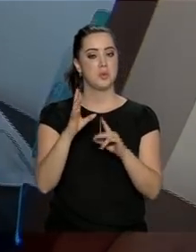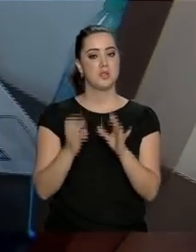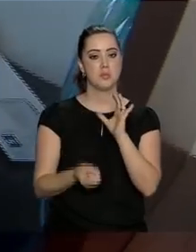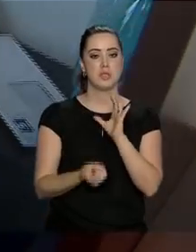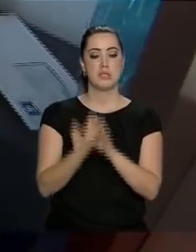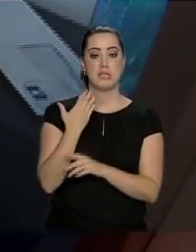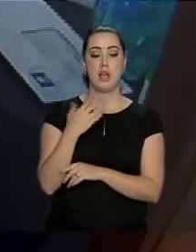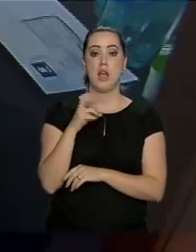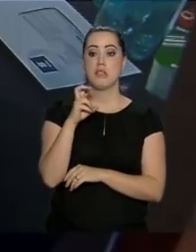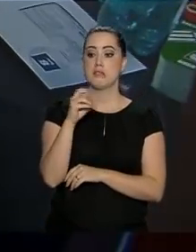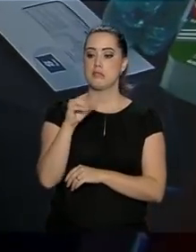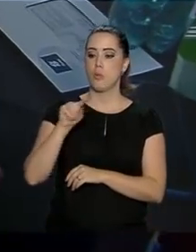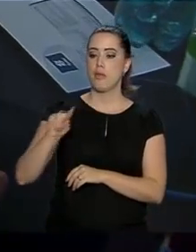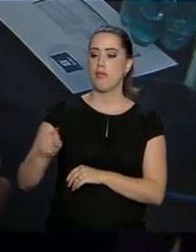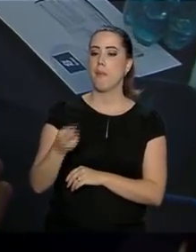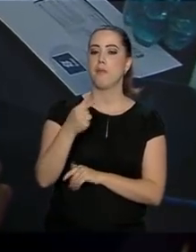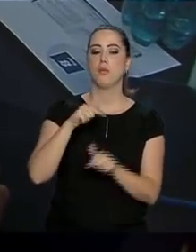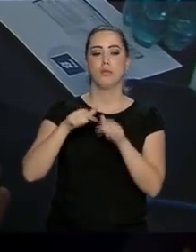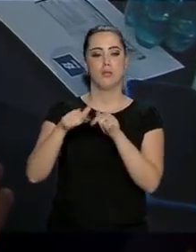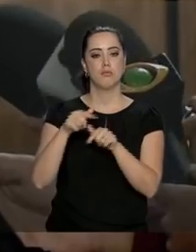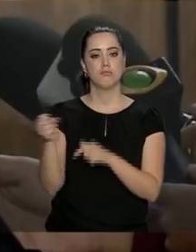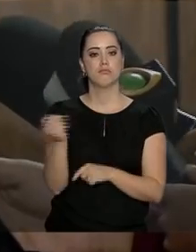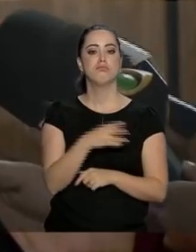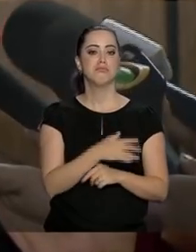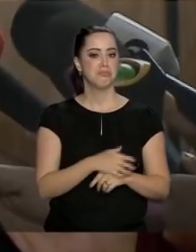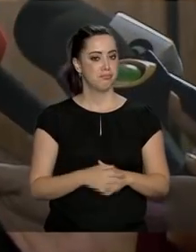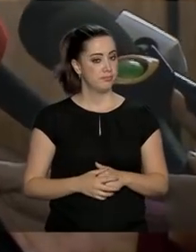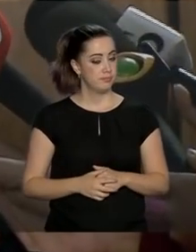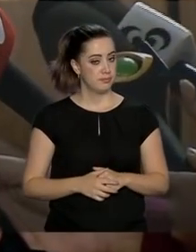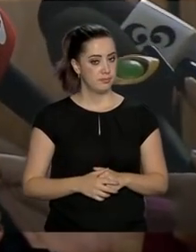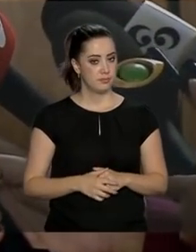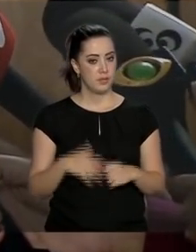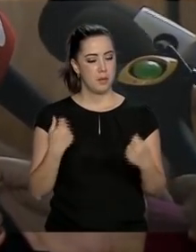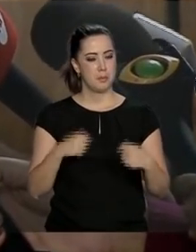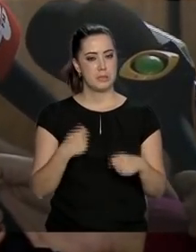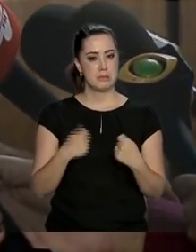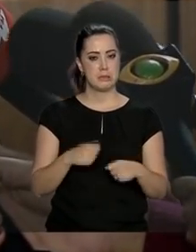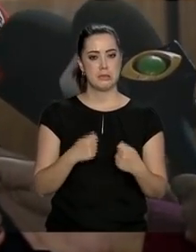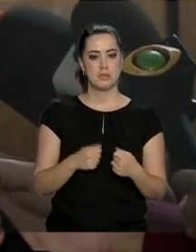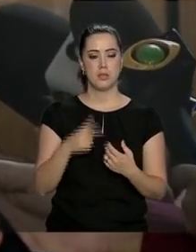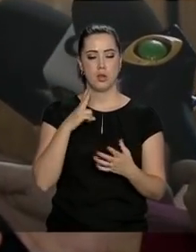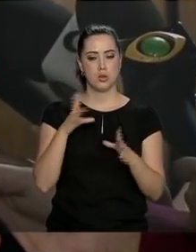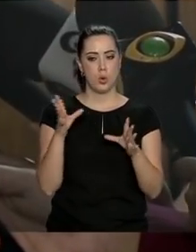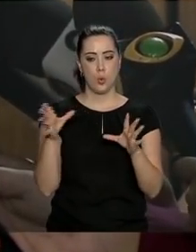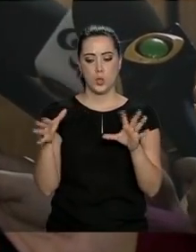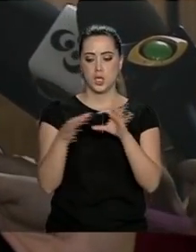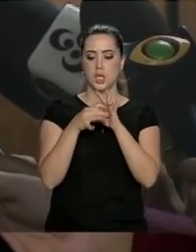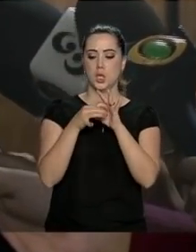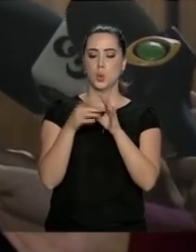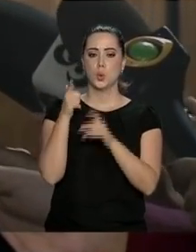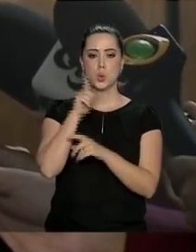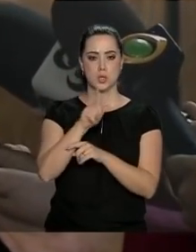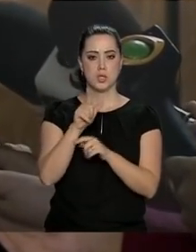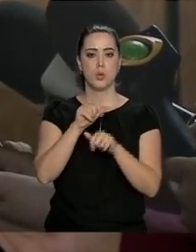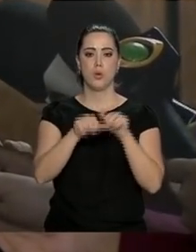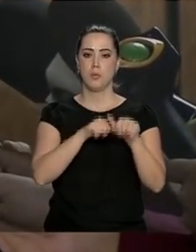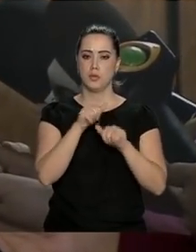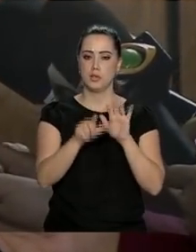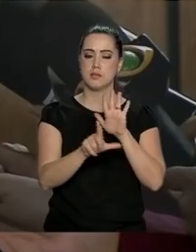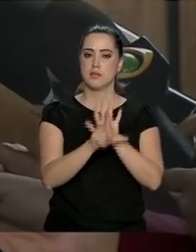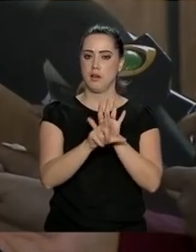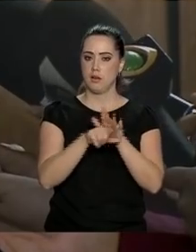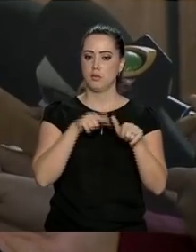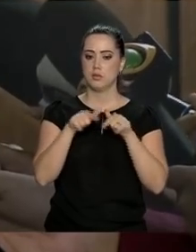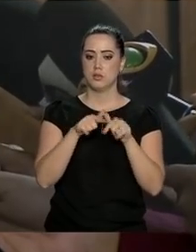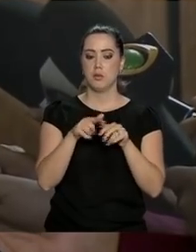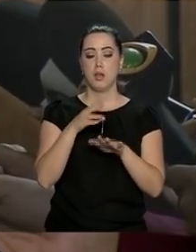por mais de 50 mil empregos. É preciso consolidar os ganhos da reforma trabalhista, tá? E as orientações